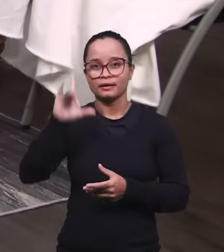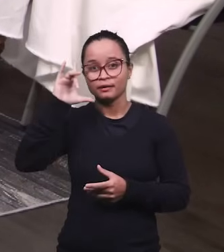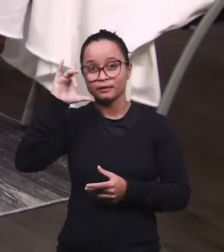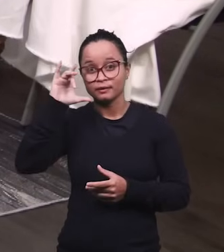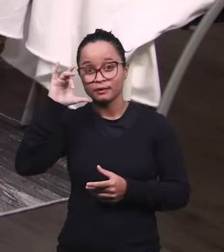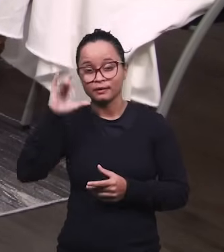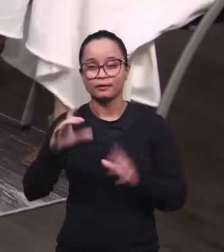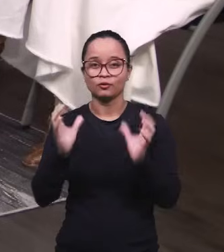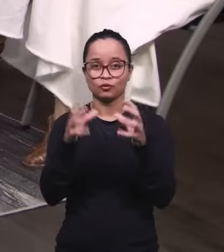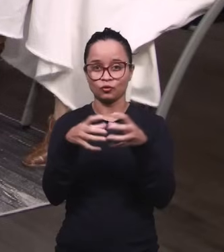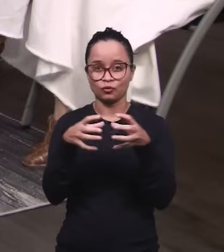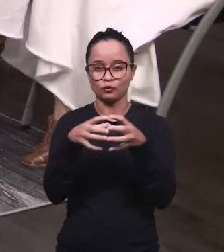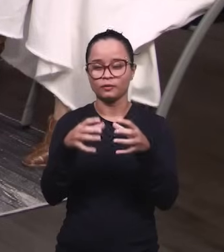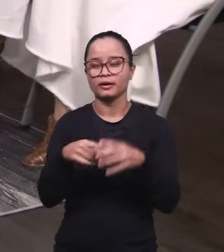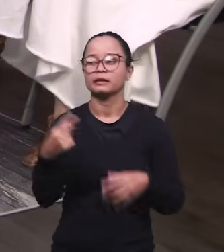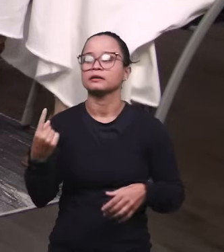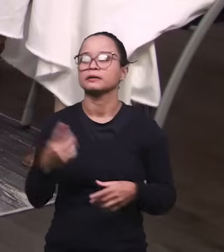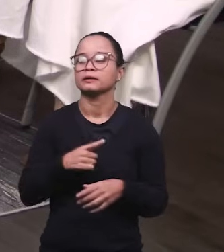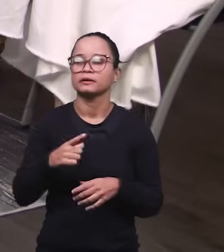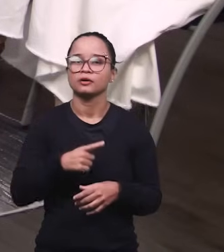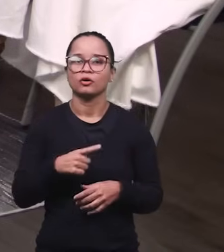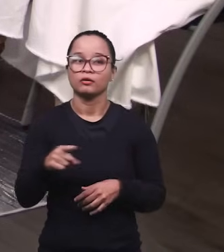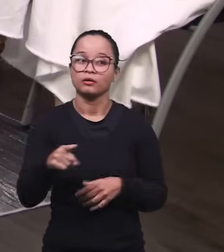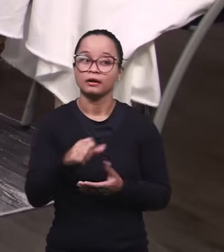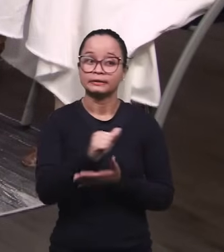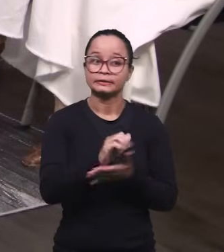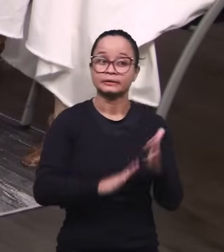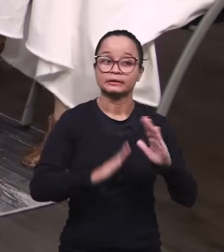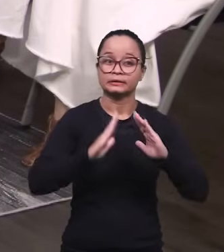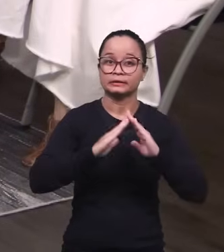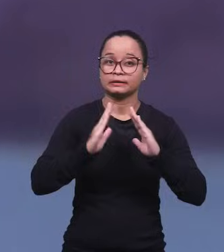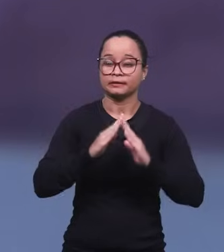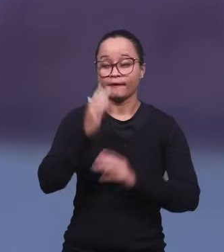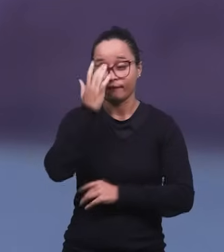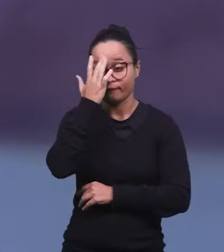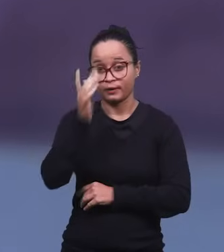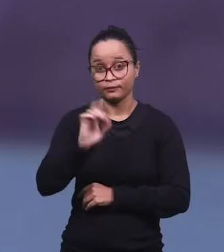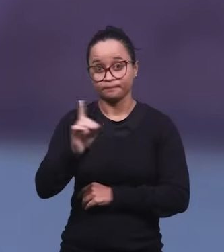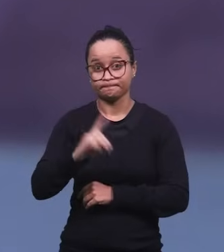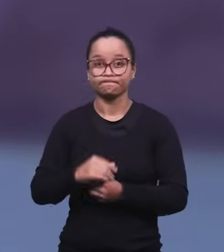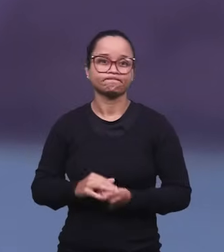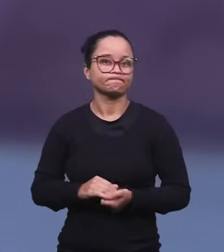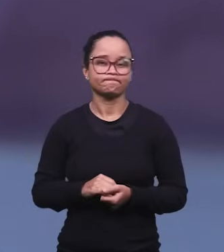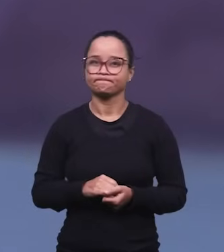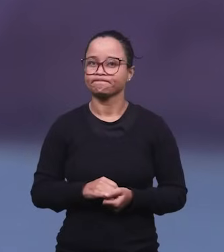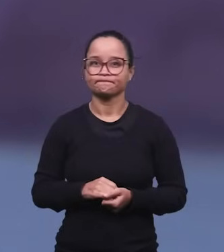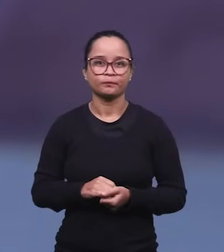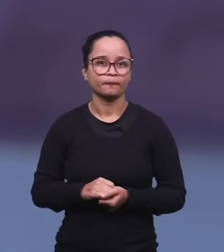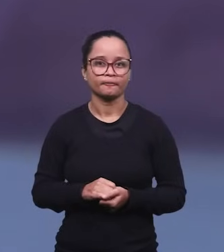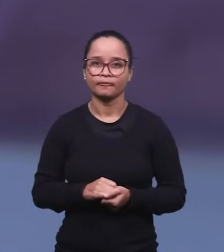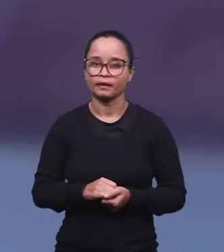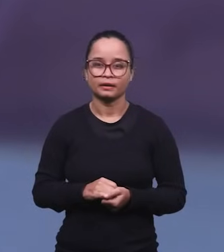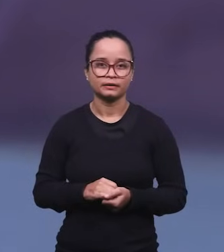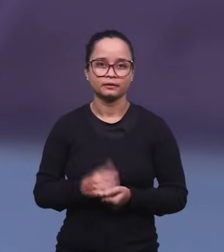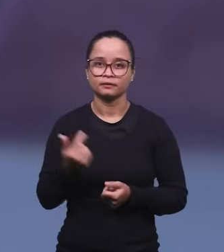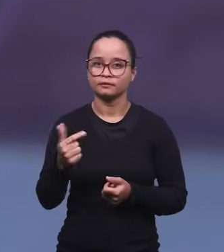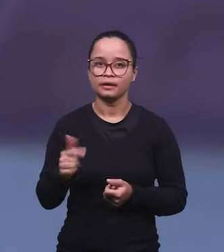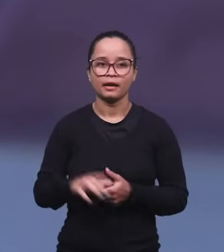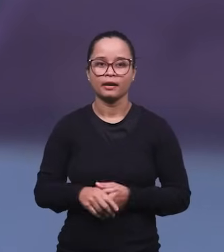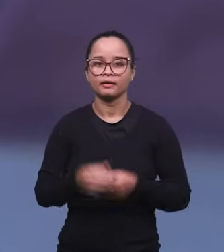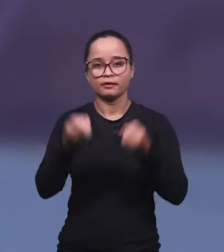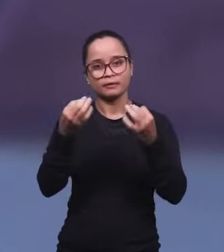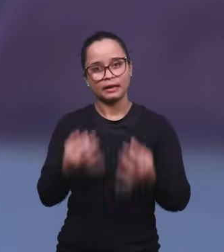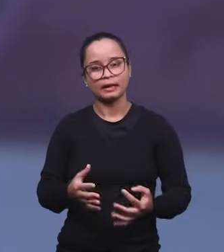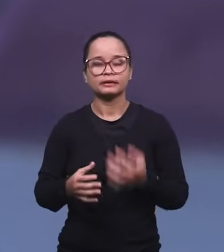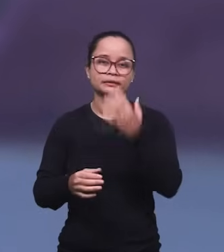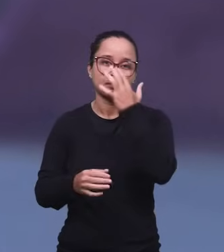aparece muito. Uma das questões é essa, dever de casa. Não é fácil. Não é fácil. Nós não temos relato de luxo para contar. Nós já